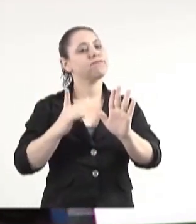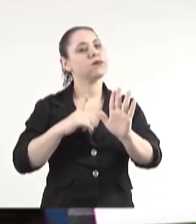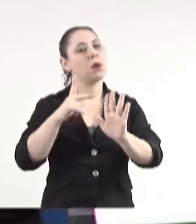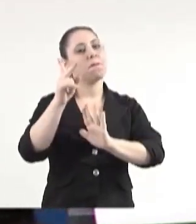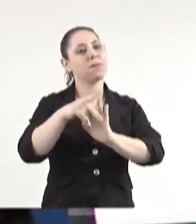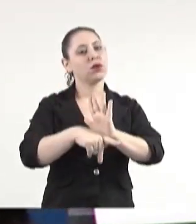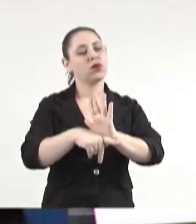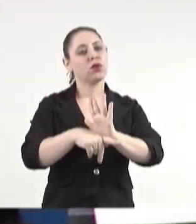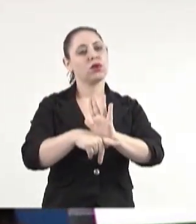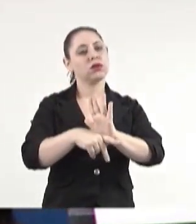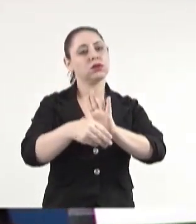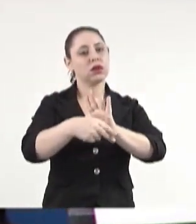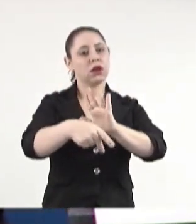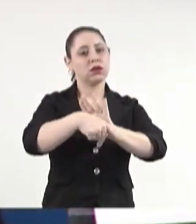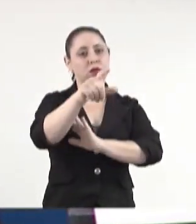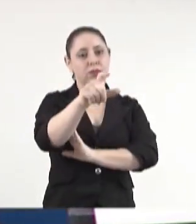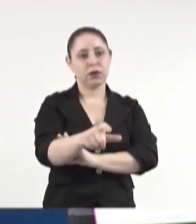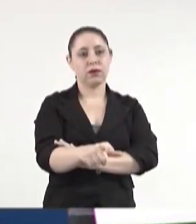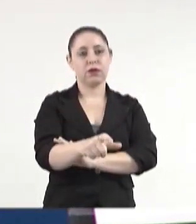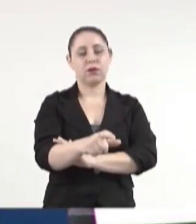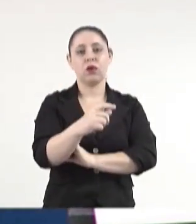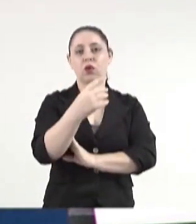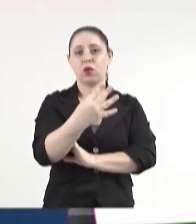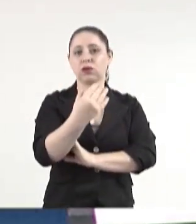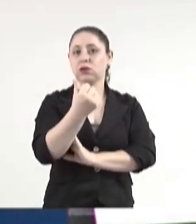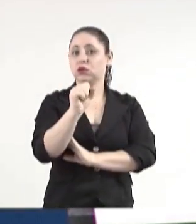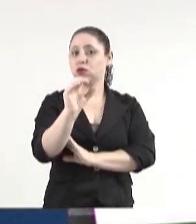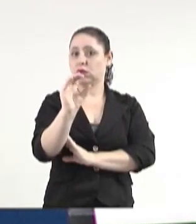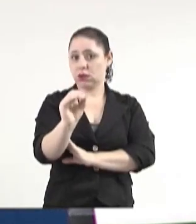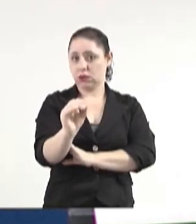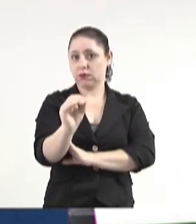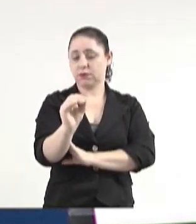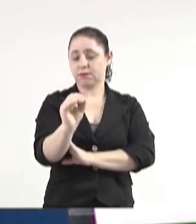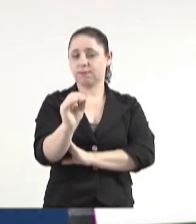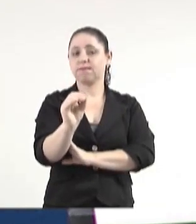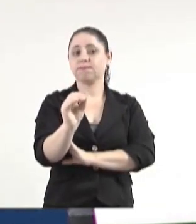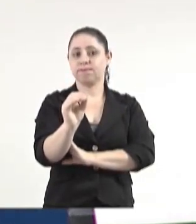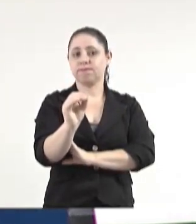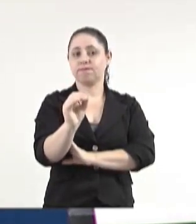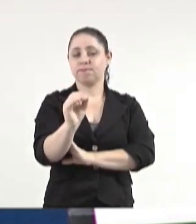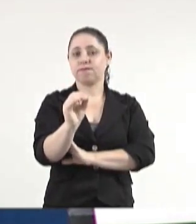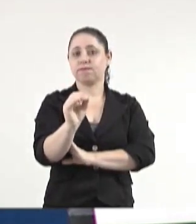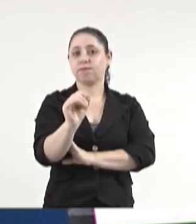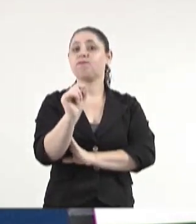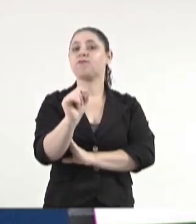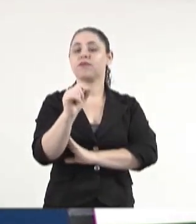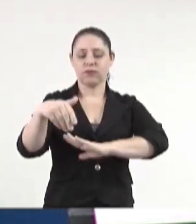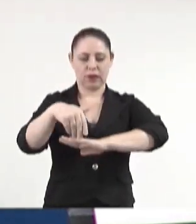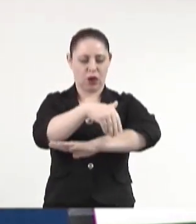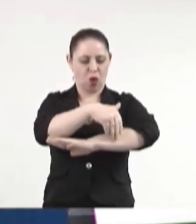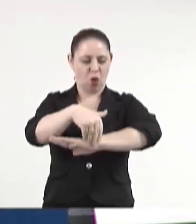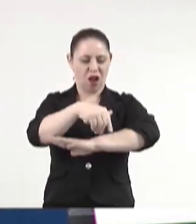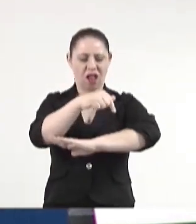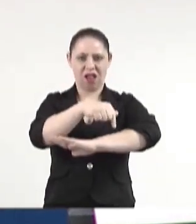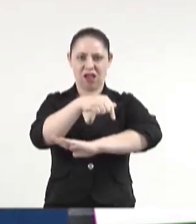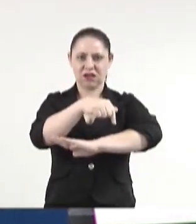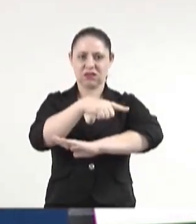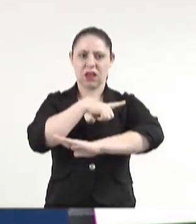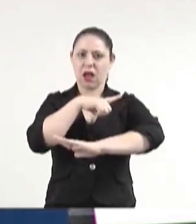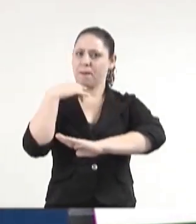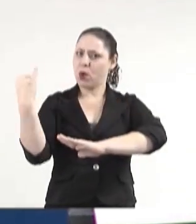da produção de aves. Esse é um pleito, senhor presidente, que estou reiterando e já